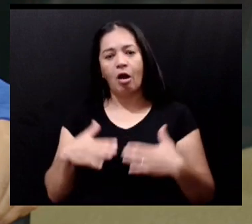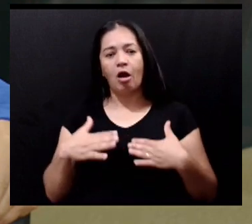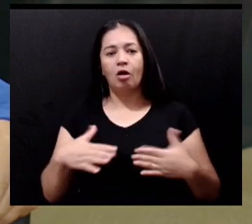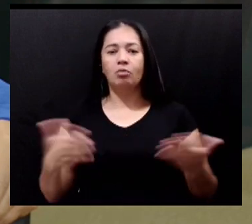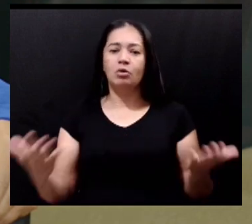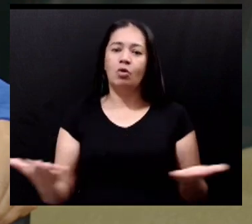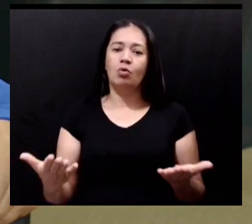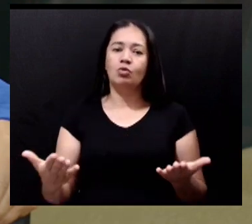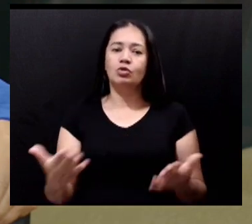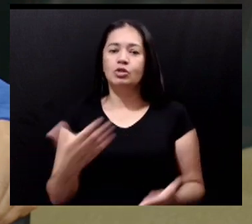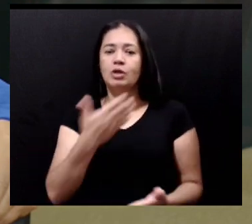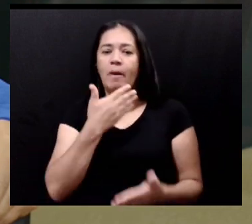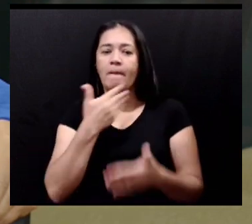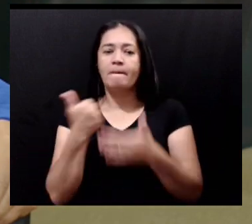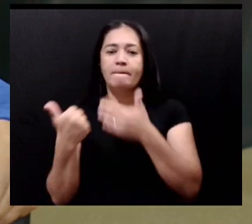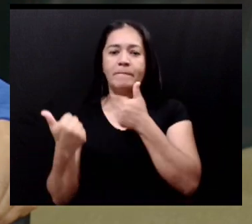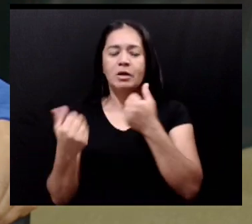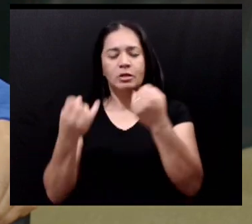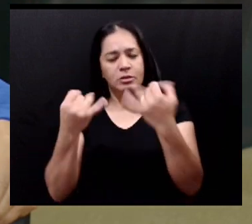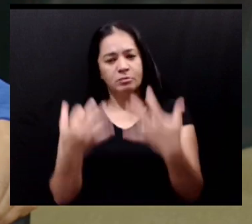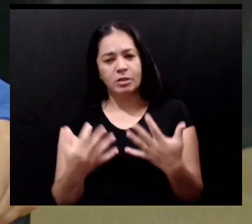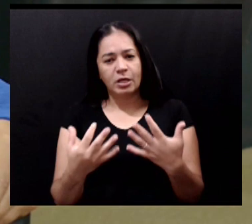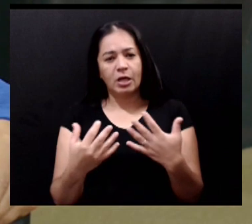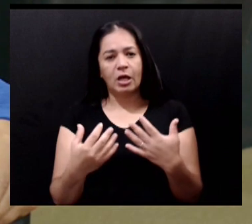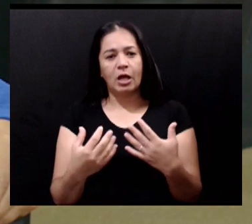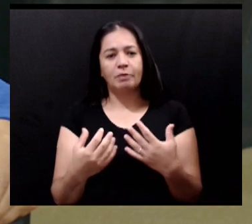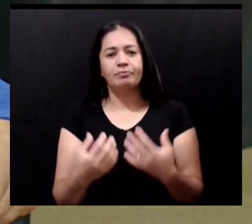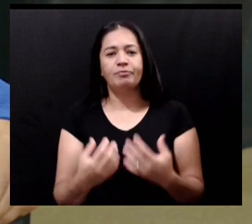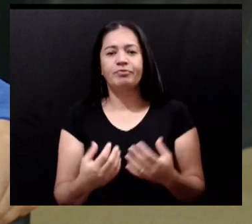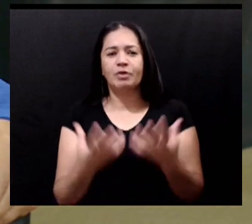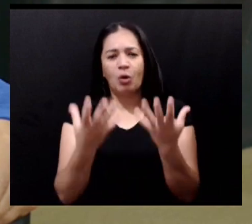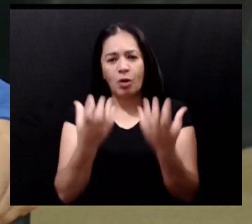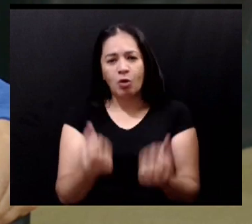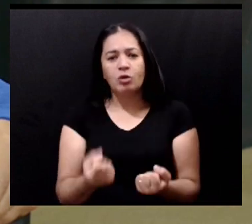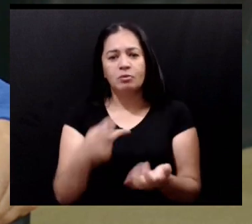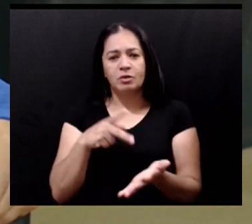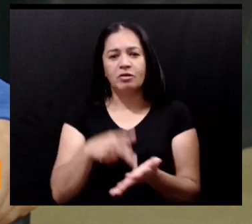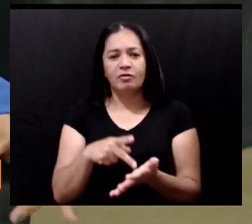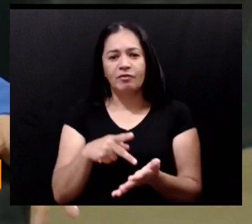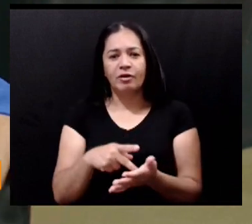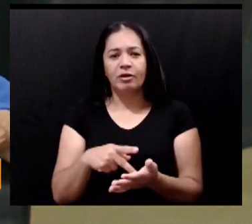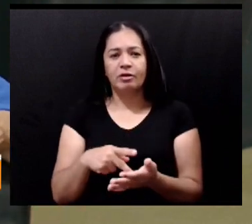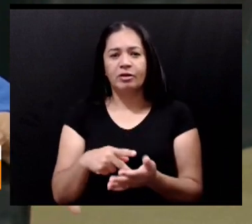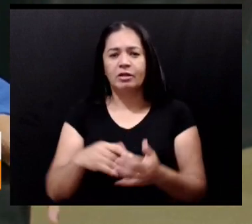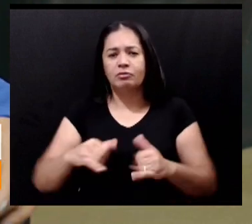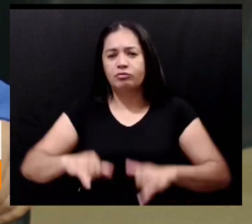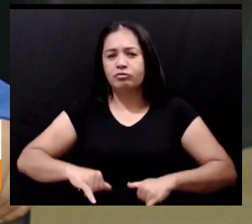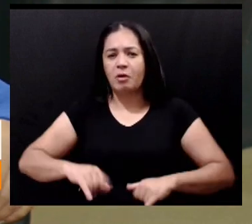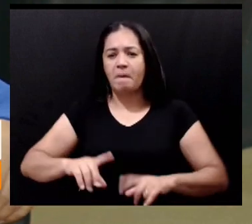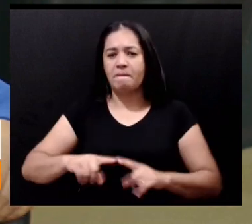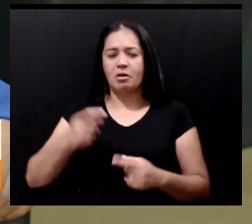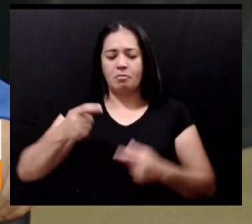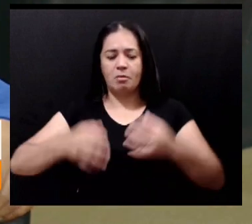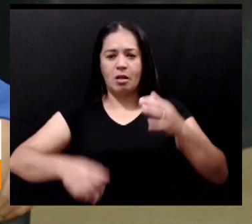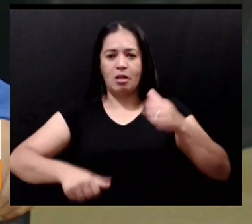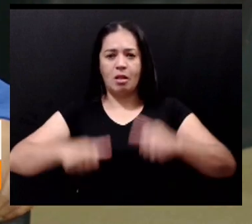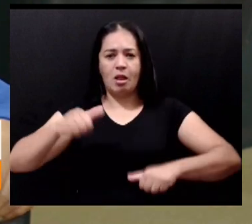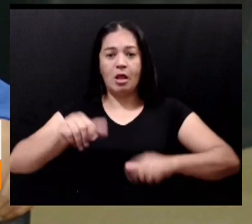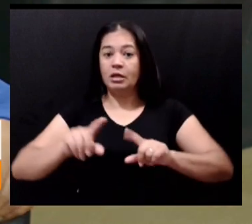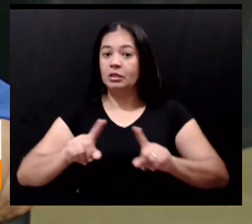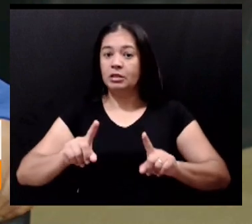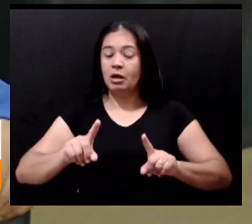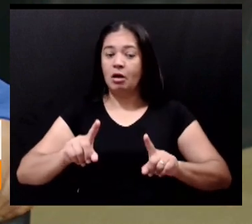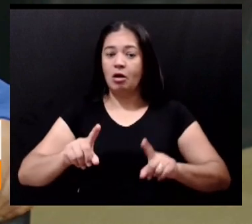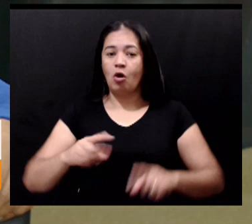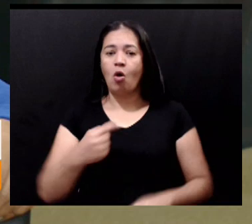propõe uma escuta empática e o acolhimento real da dor, sem julgamentos ou imposições, sobre como cada pessoa deve se sentir.